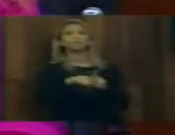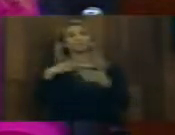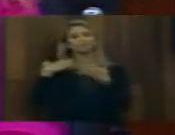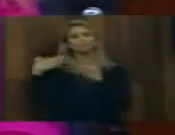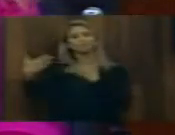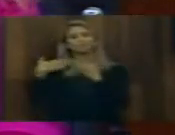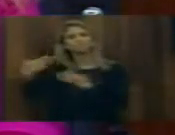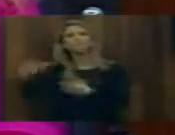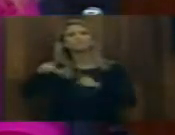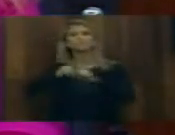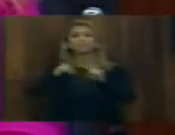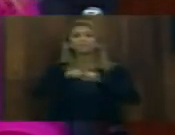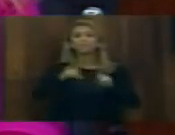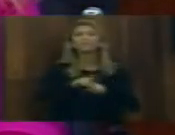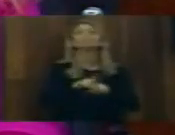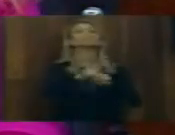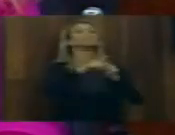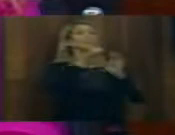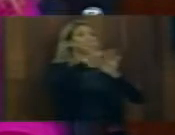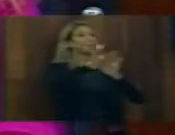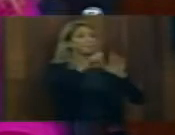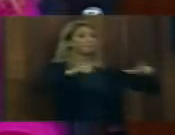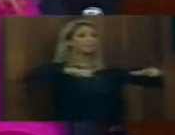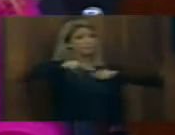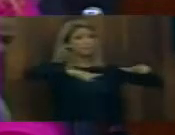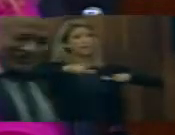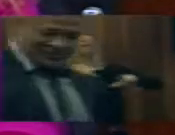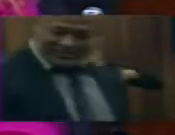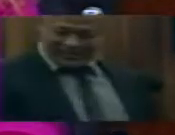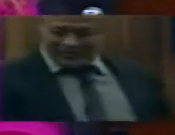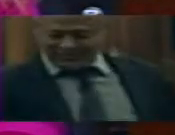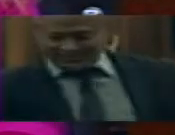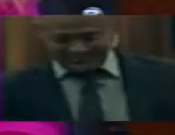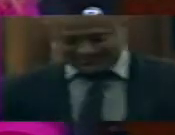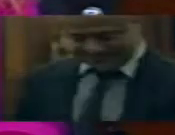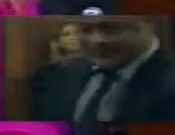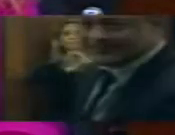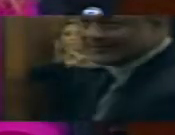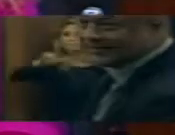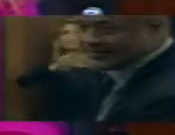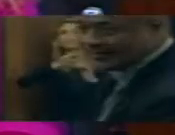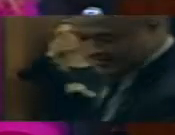intermediação de empregos no portal da Prefeitura, ofício GAPRE